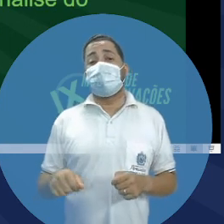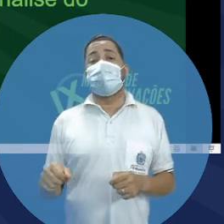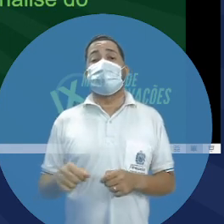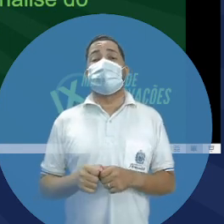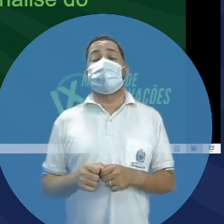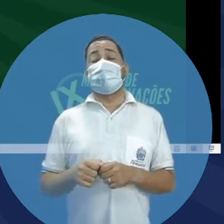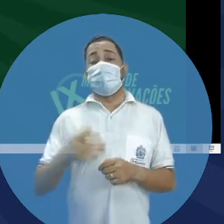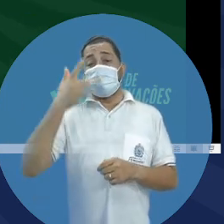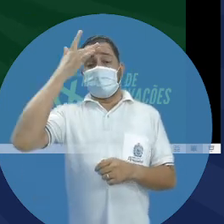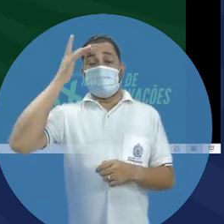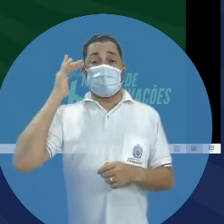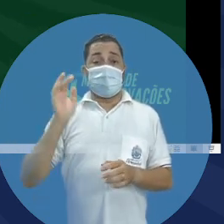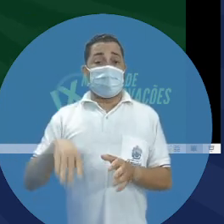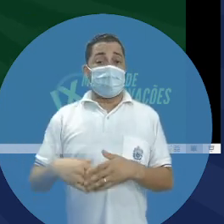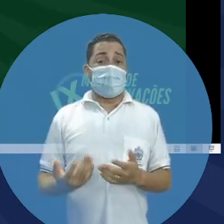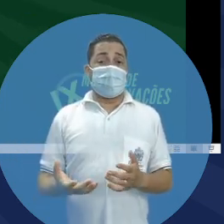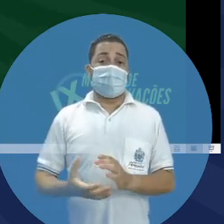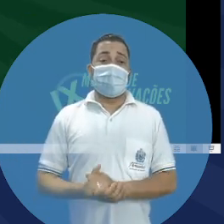Pode passar.